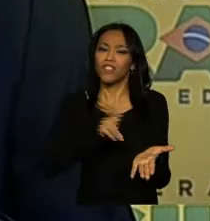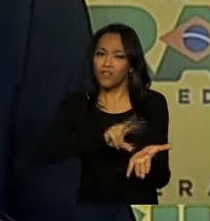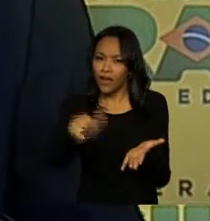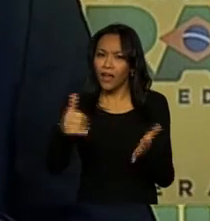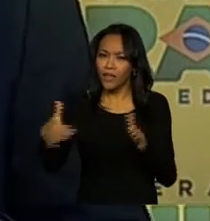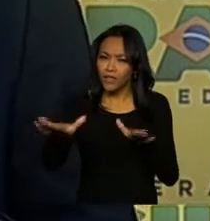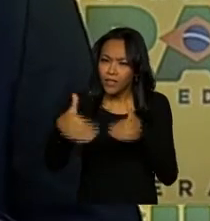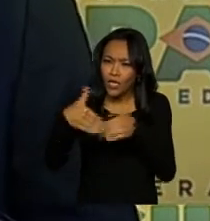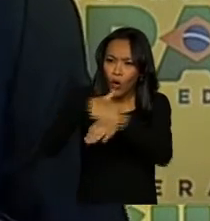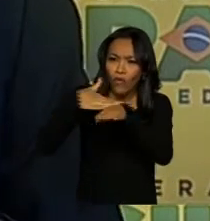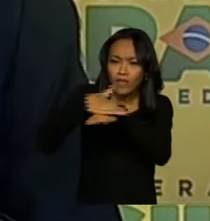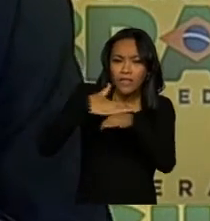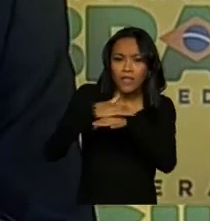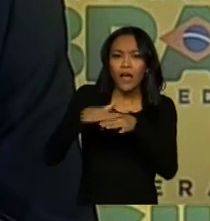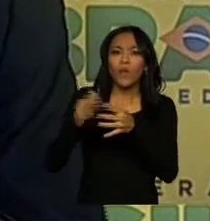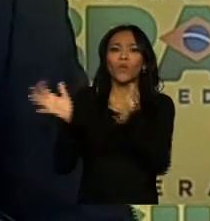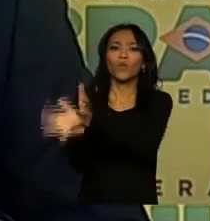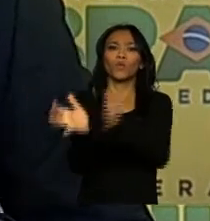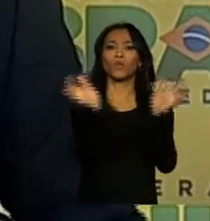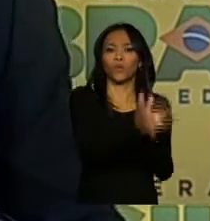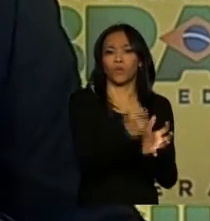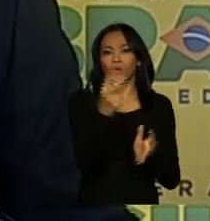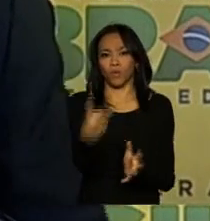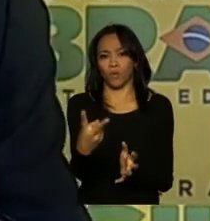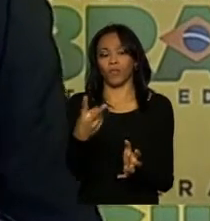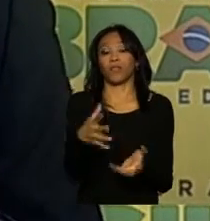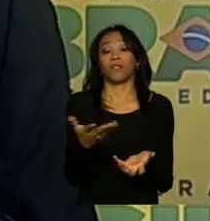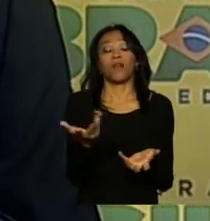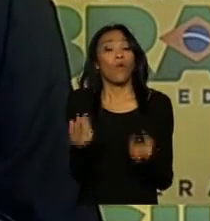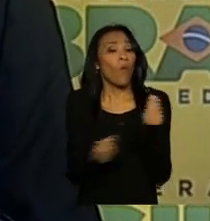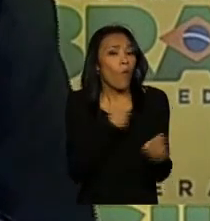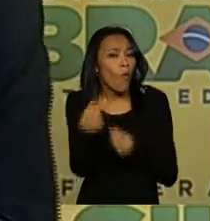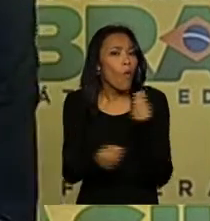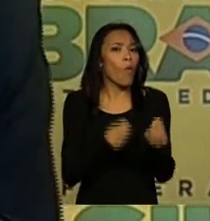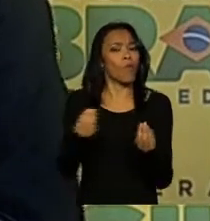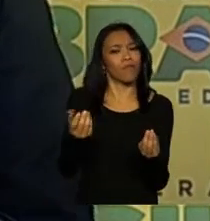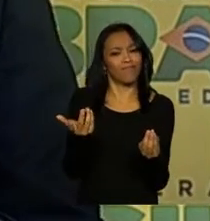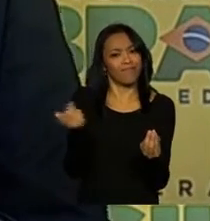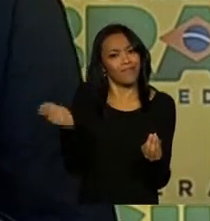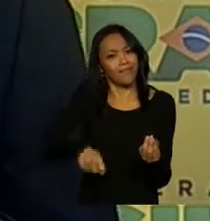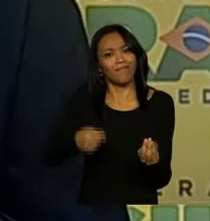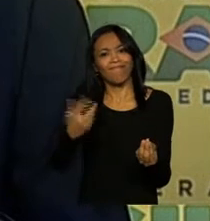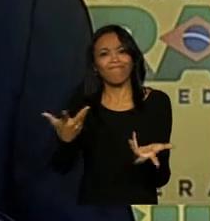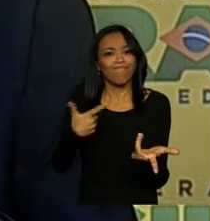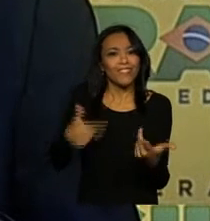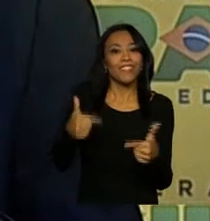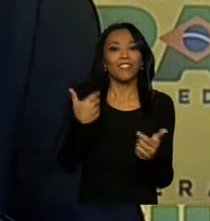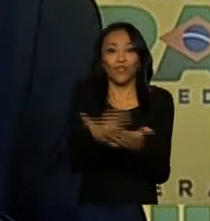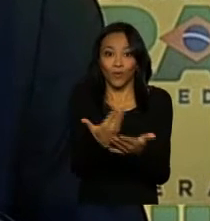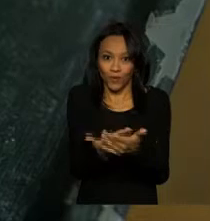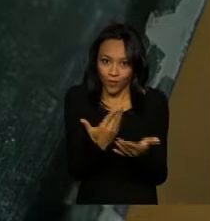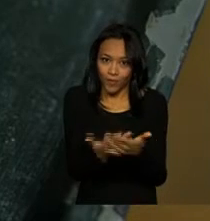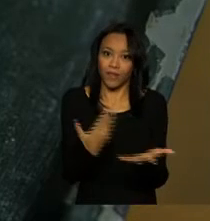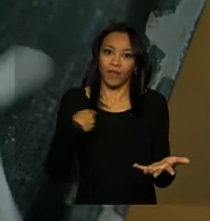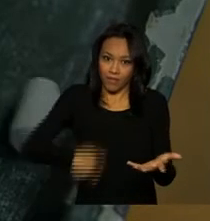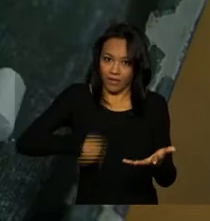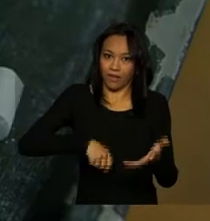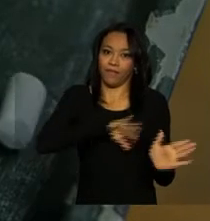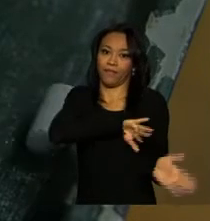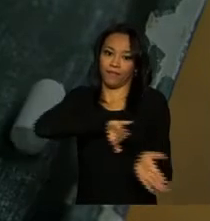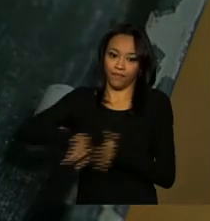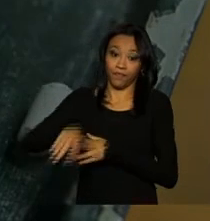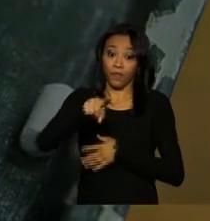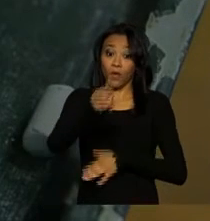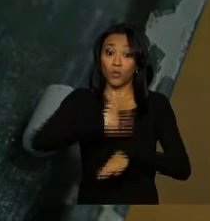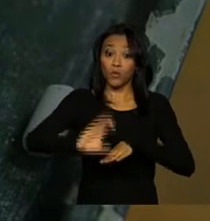consed undime que tipo de estímulo de carreira e como é que pactua jornada dele ele poder fazer a formação que ele precisa os cursos já